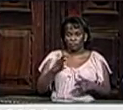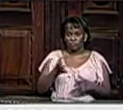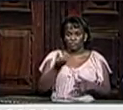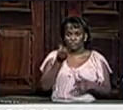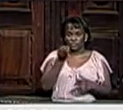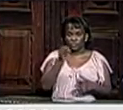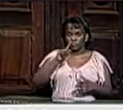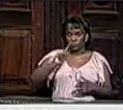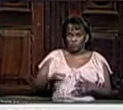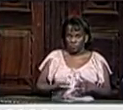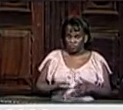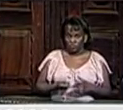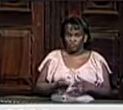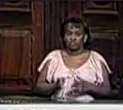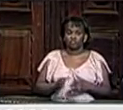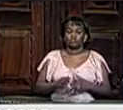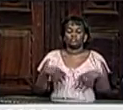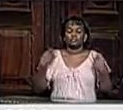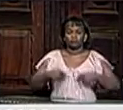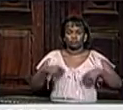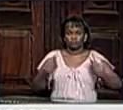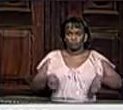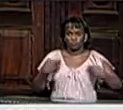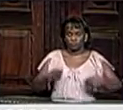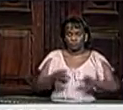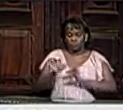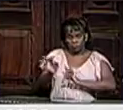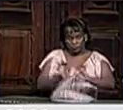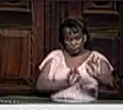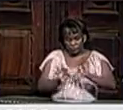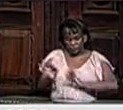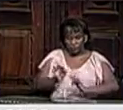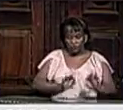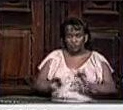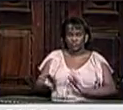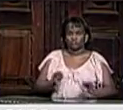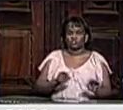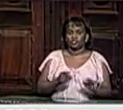60 bilhões, é necessário planejamento